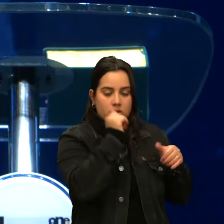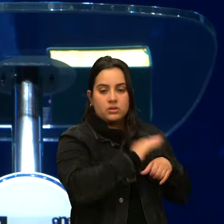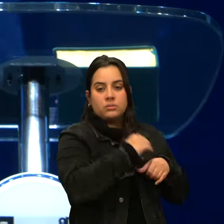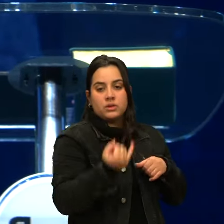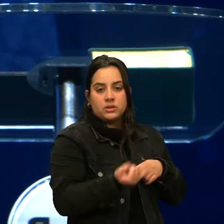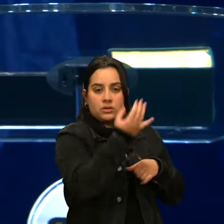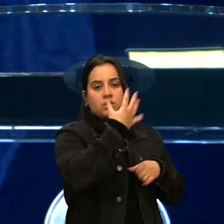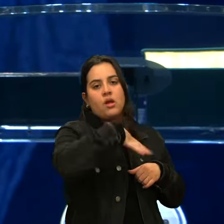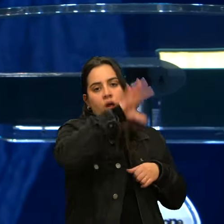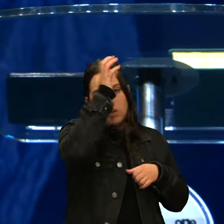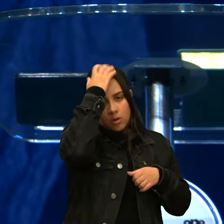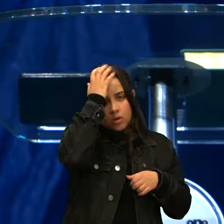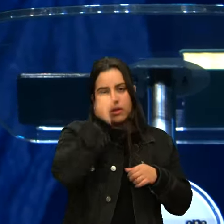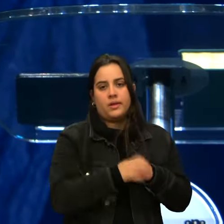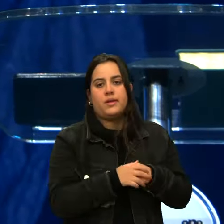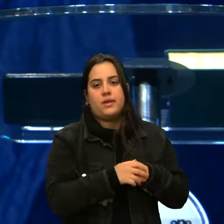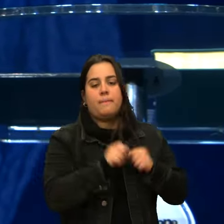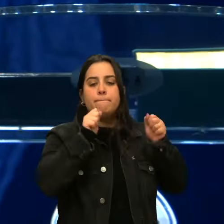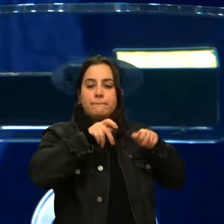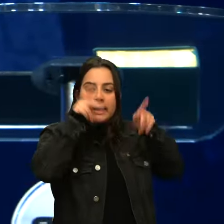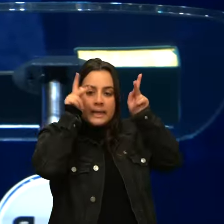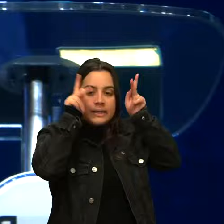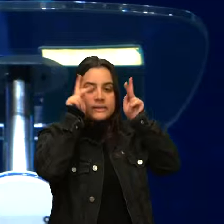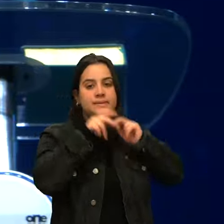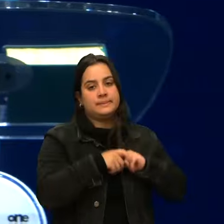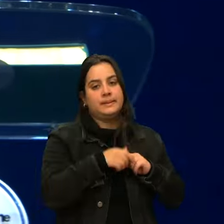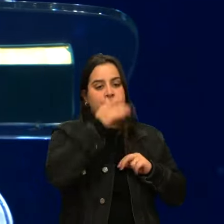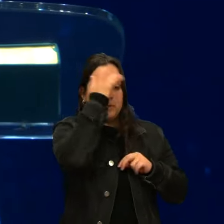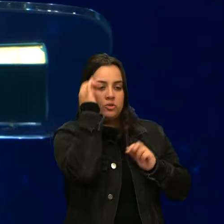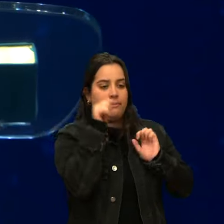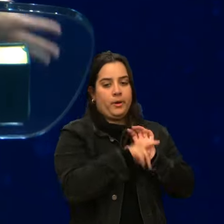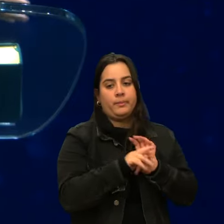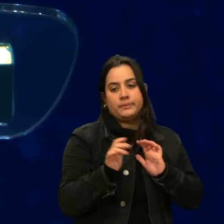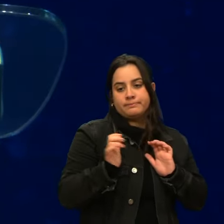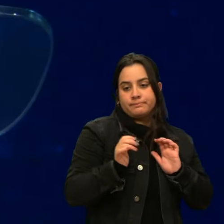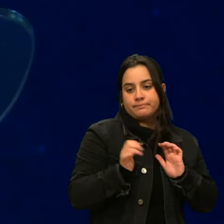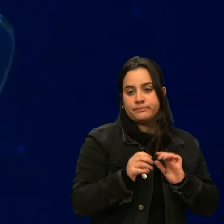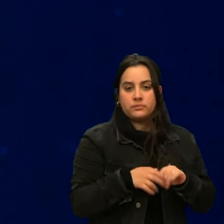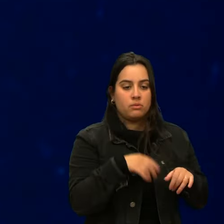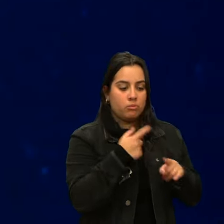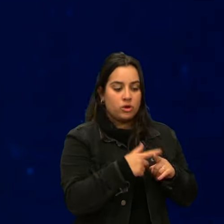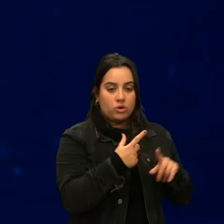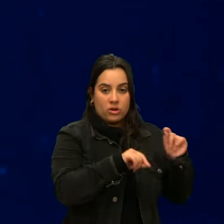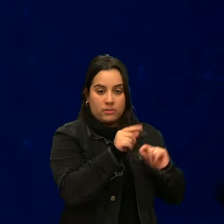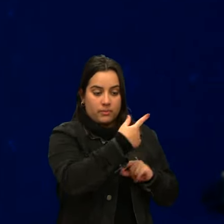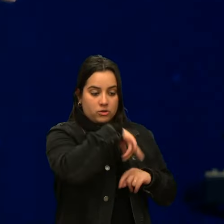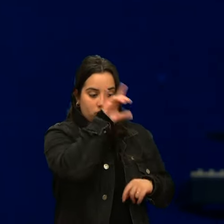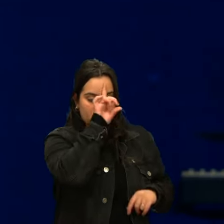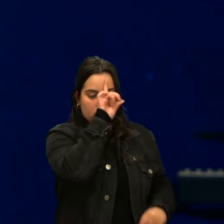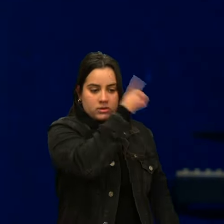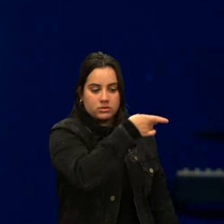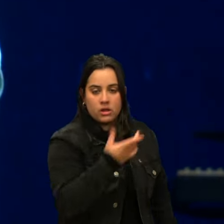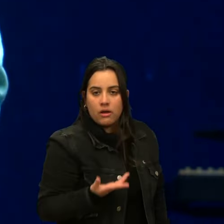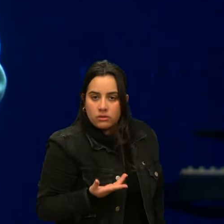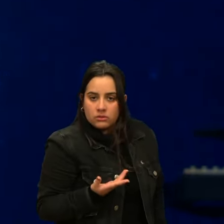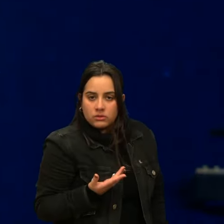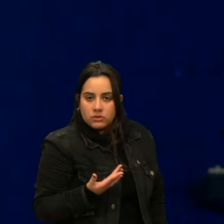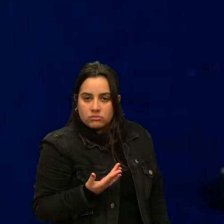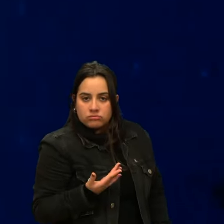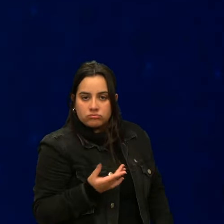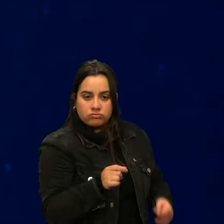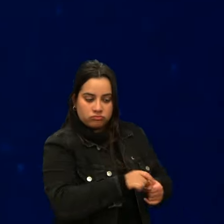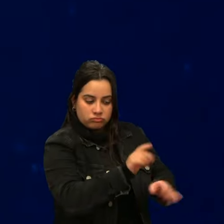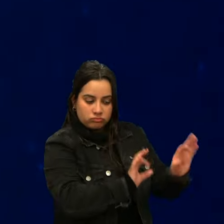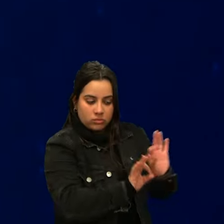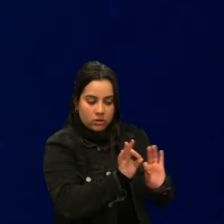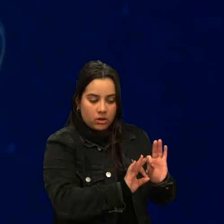reis, os príncipes, o pessoal da nobreza. Por quê? Era o pessoal que mandava, era o pessoal que deixava as coisas em ordem.